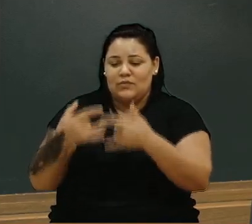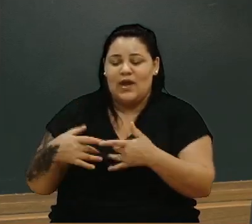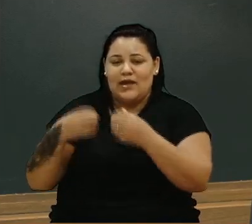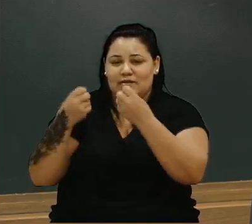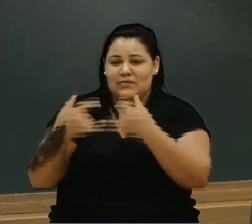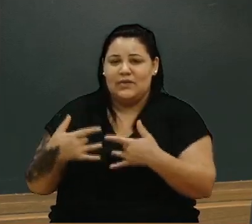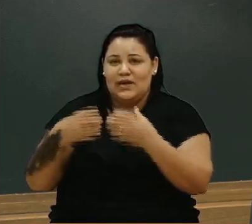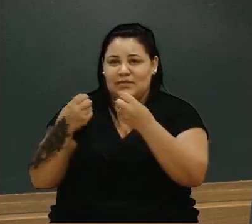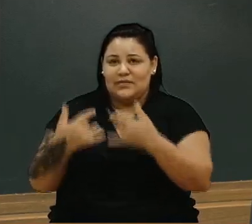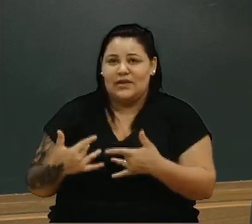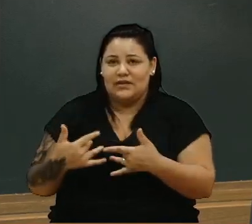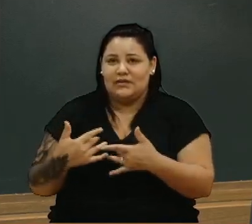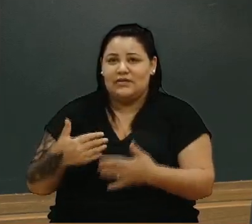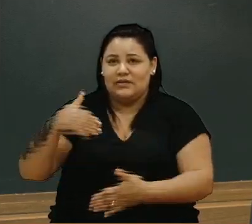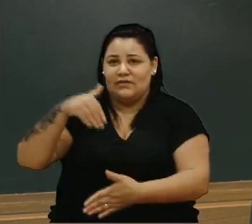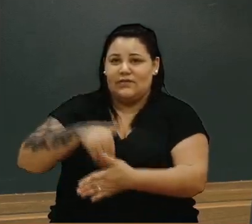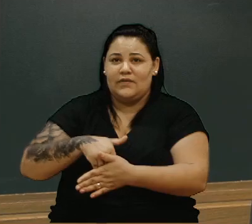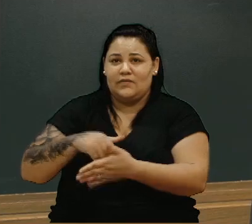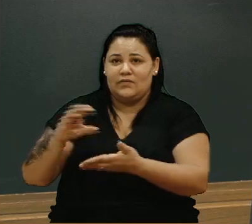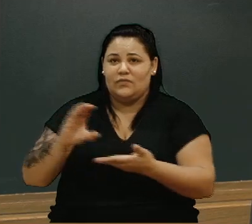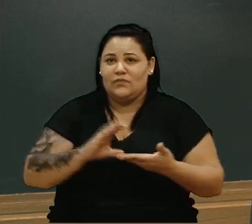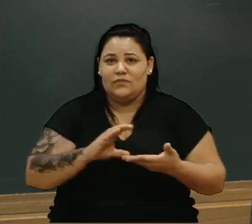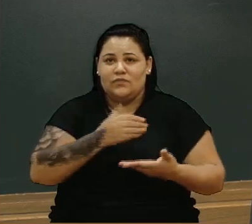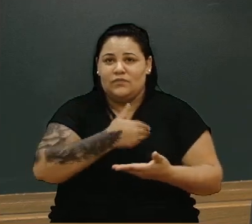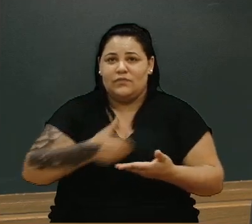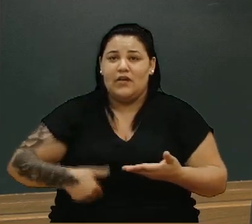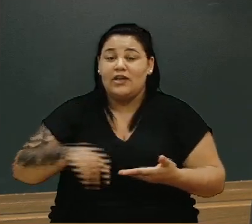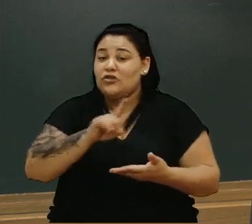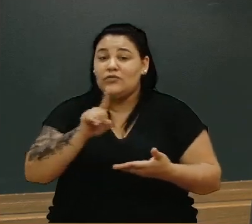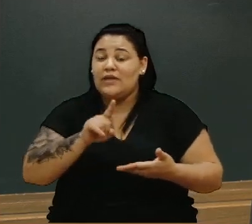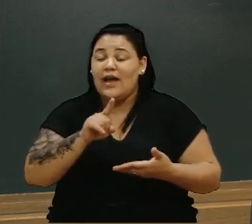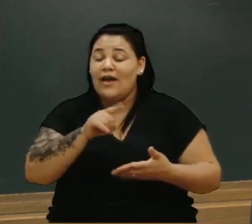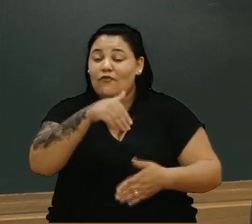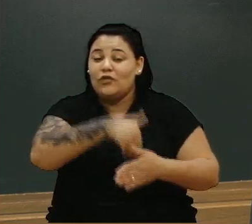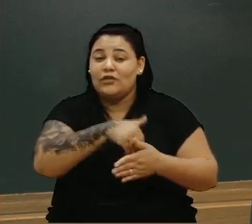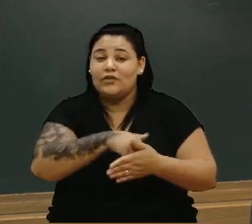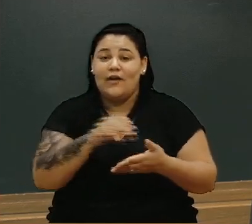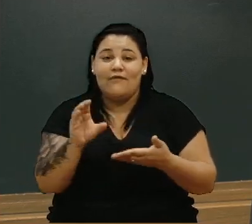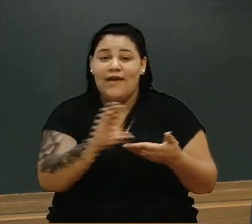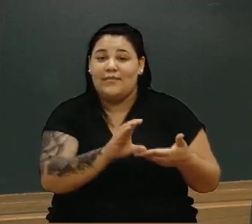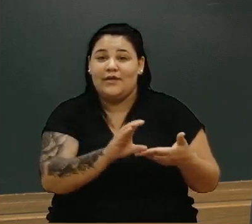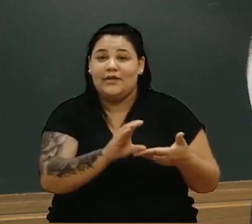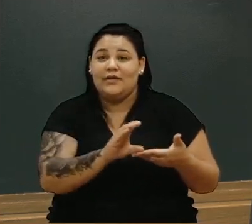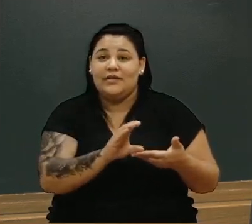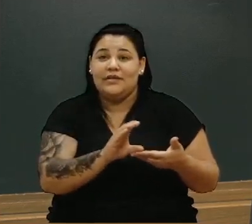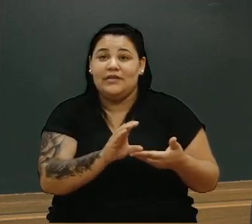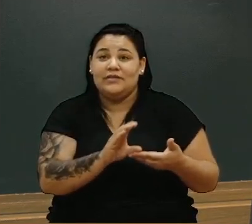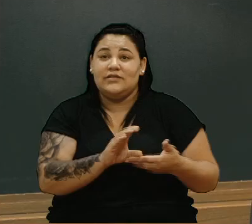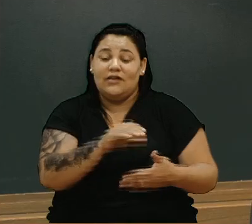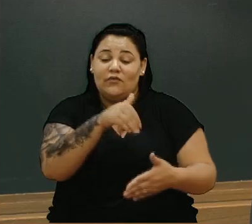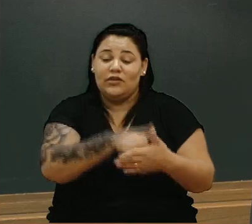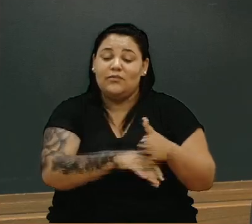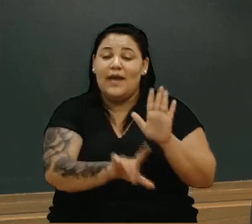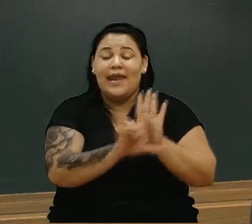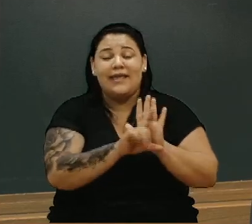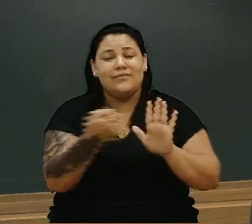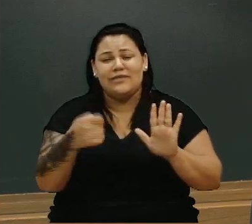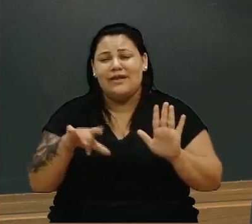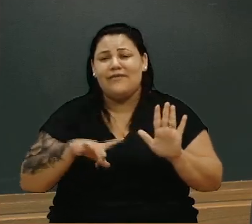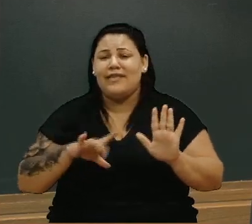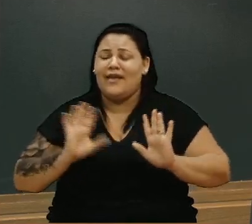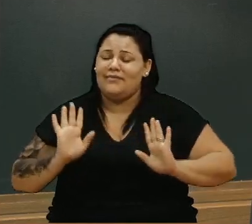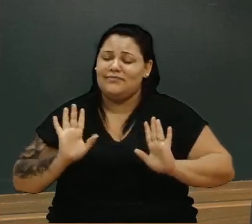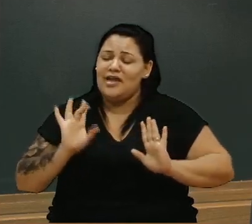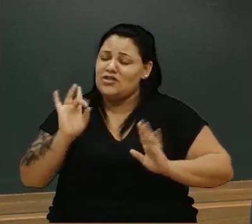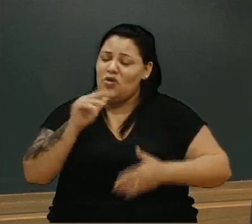estamos votando subsídio público aqui. Nós não estamos votando subsídio público. E nós estamos votando uma lei que nem precisaria existir. É isso que nós